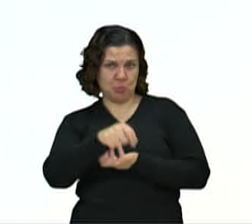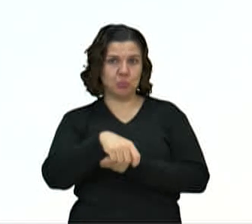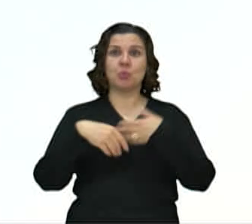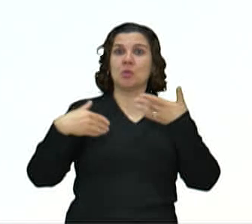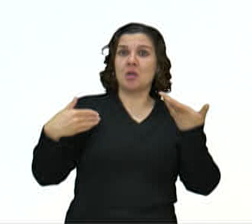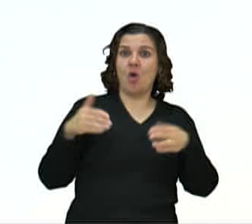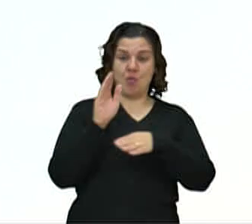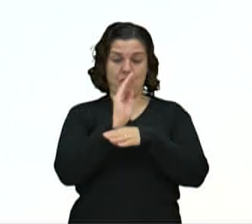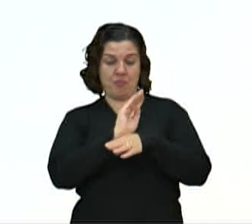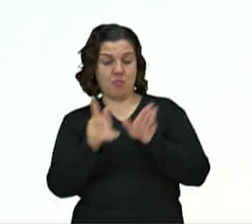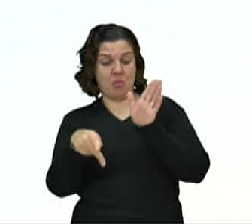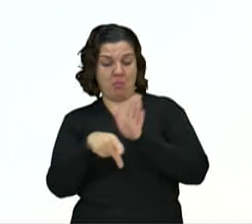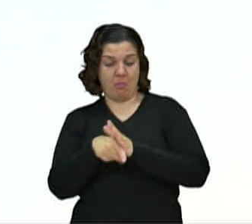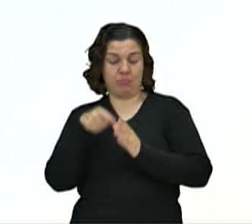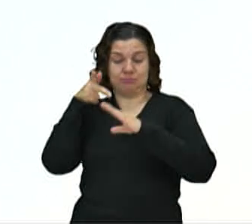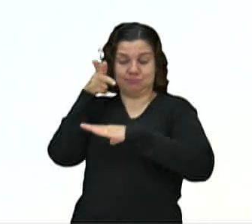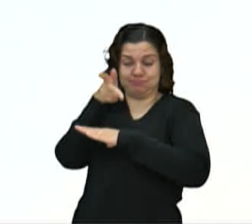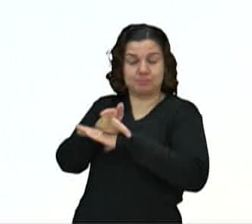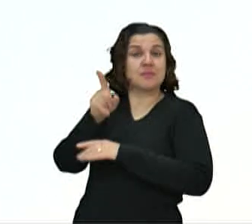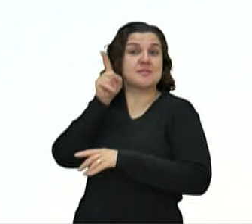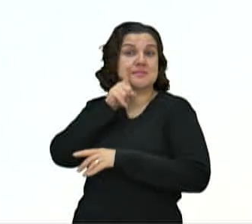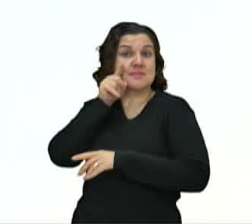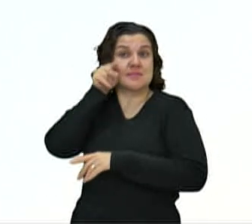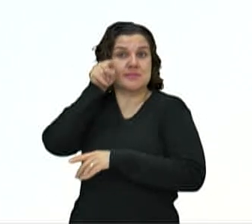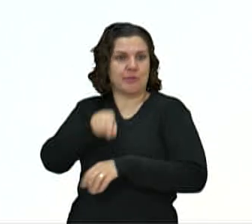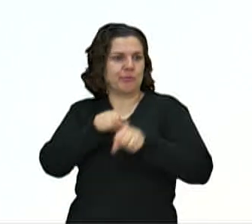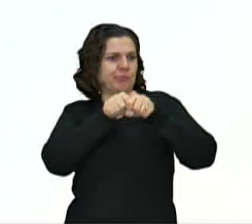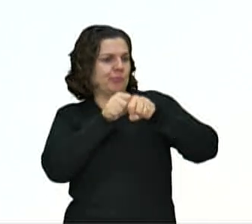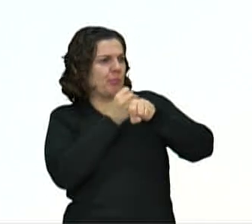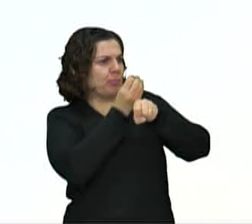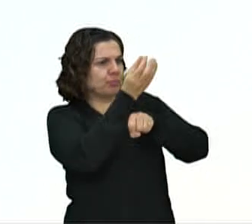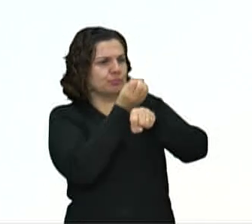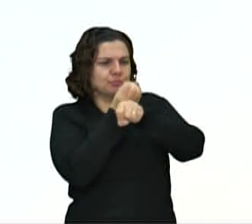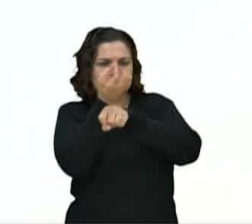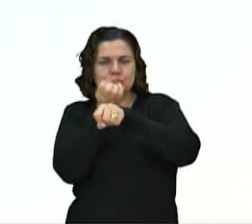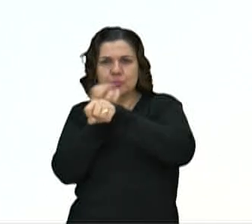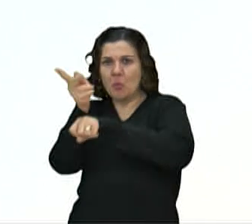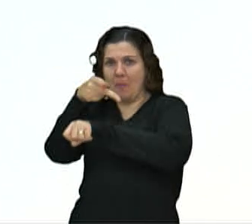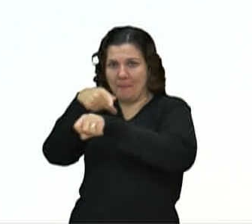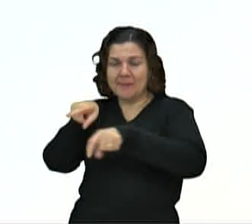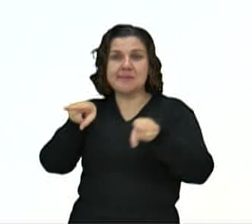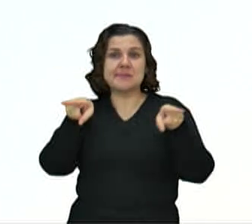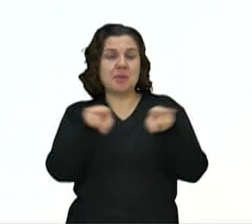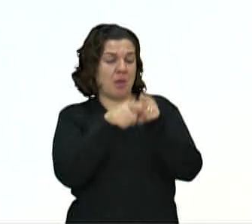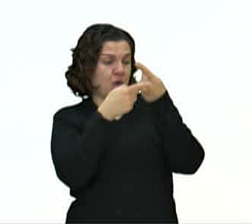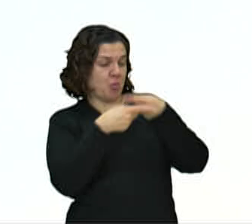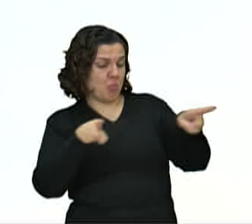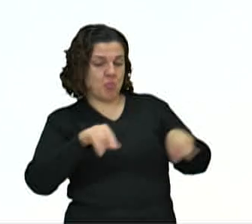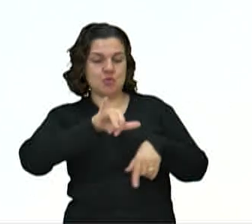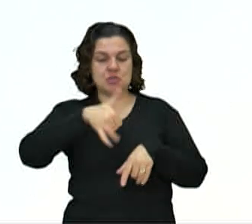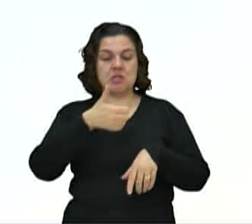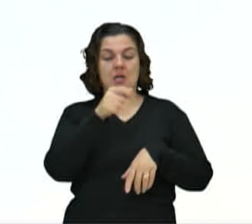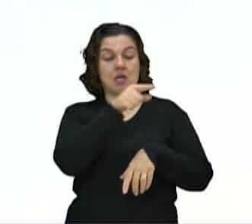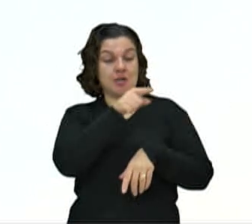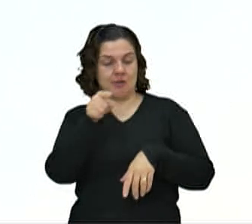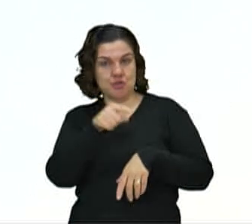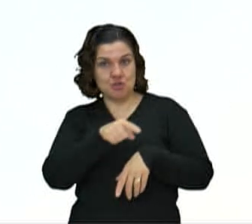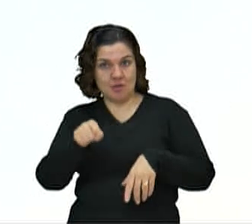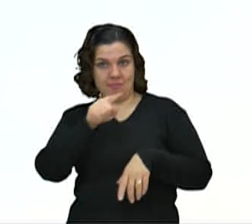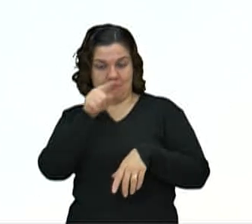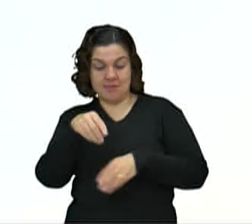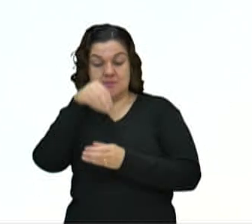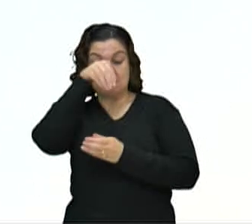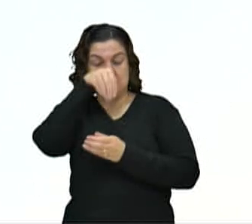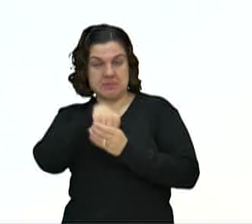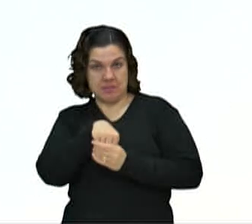filmes estadunidenses eram exportados para diversos países. Na música, o jazz ganhava espaço dentro